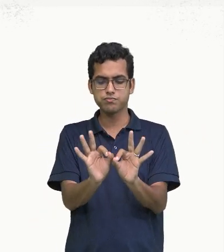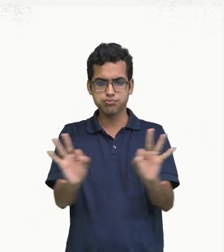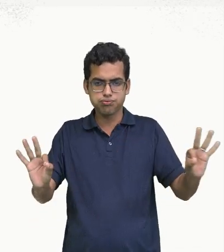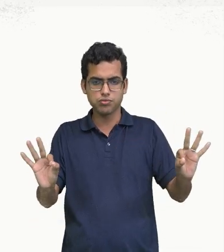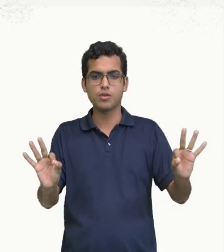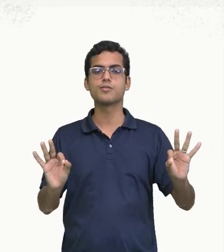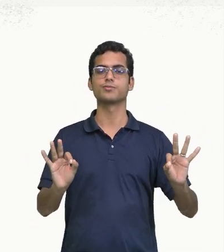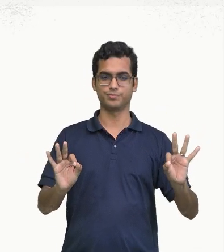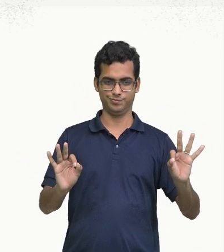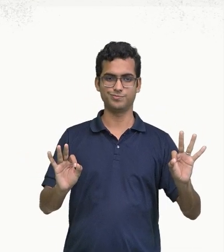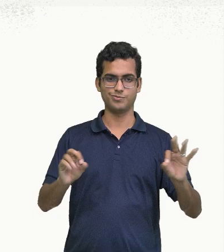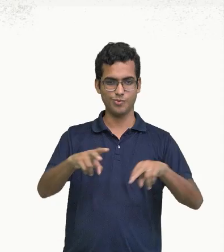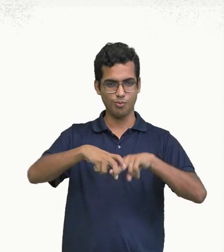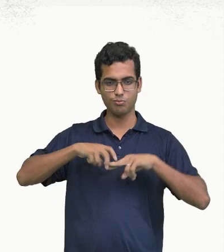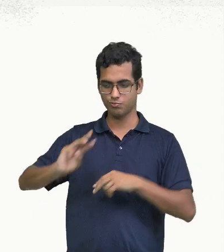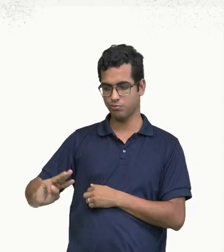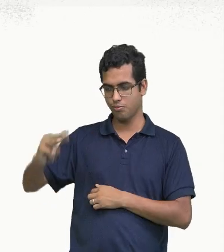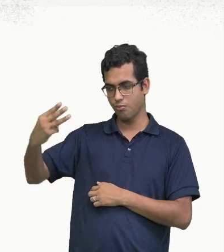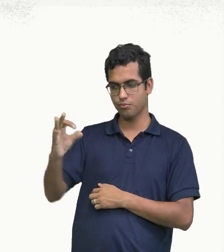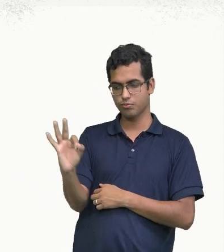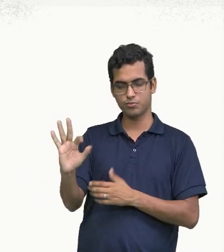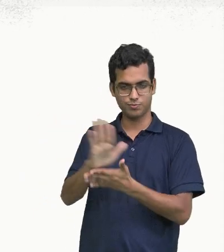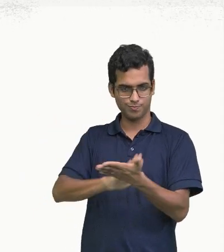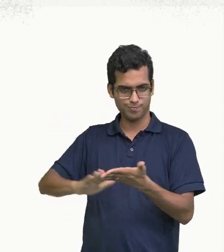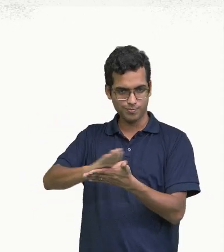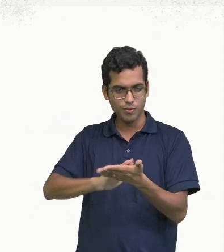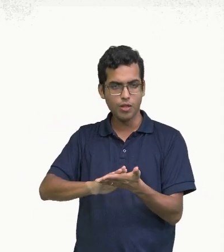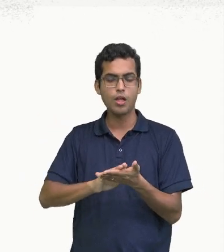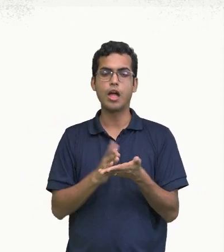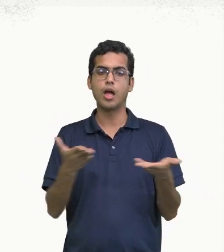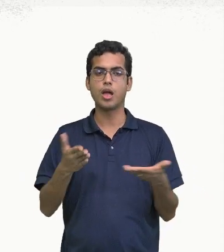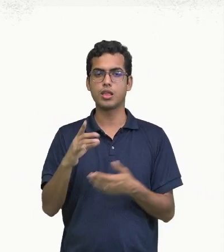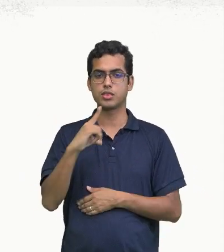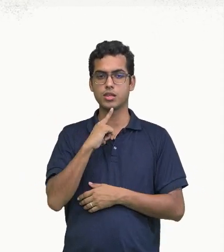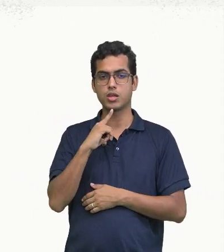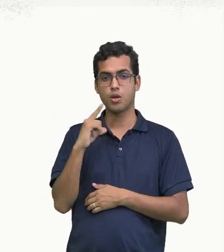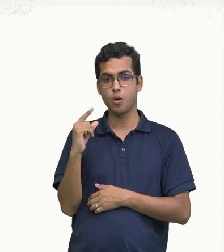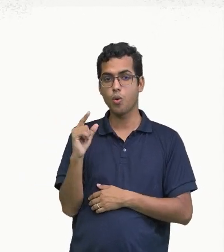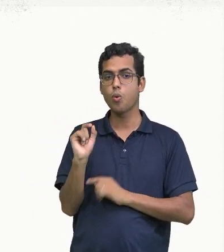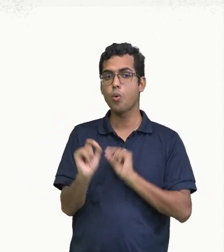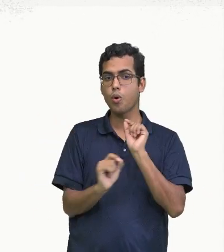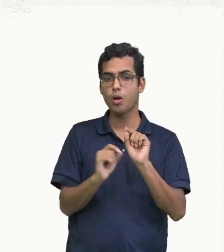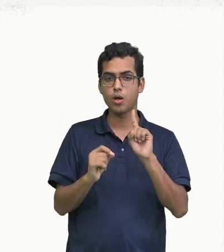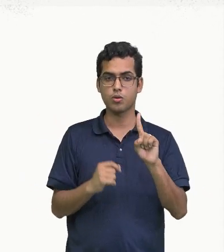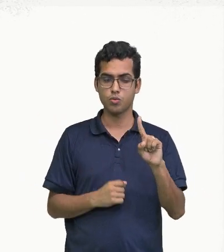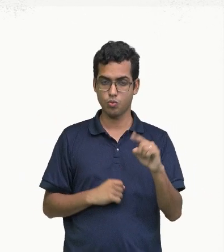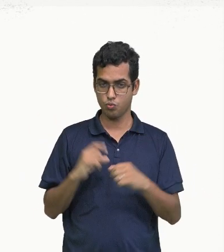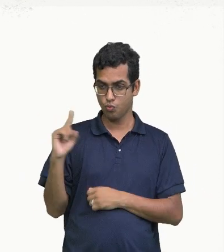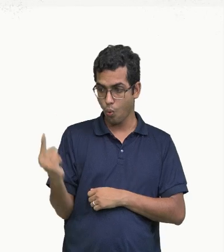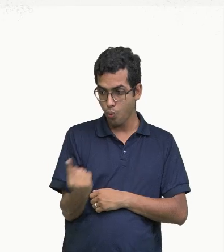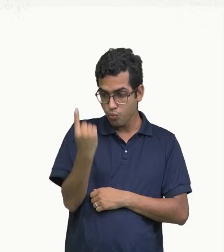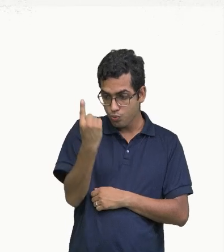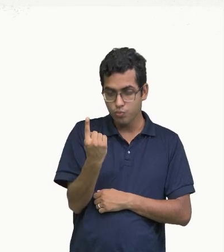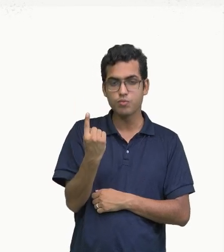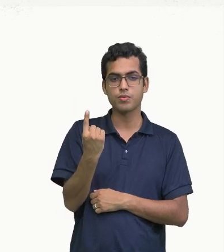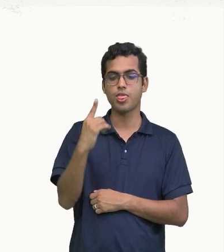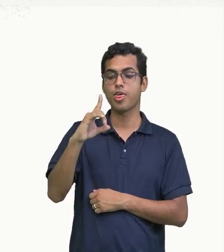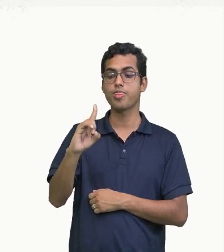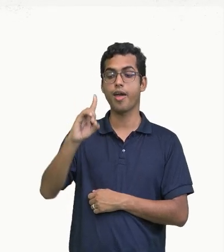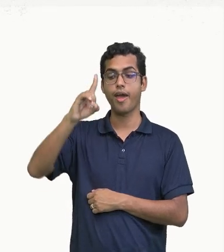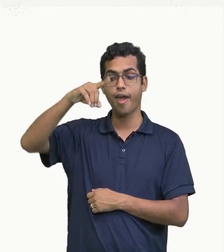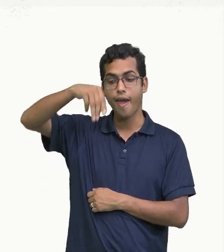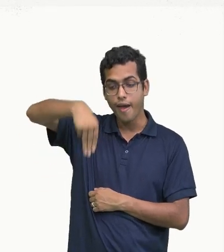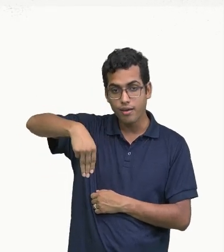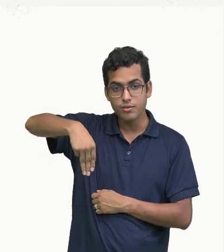é elevado ao cubo, tudo bem? E um decímetro corresponde a 10 centímetros. Então, daqui nós já